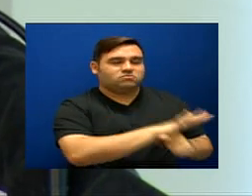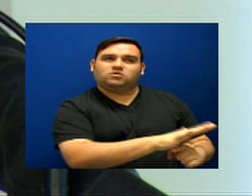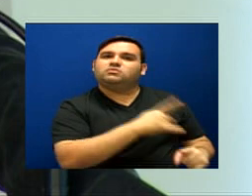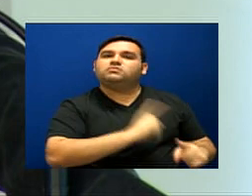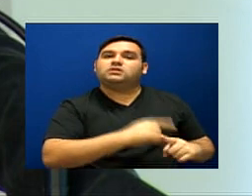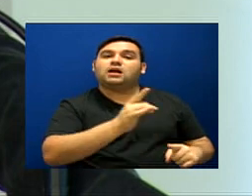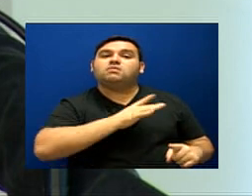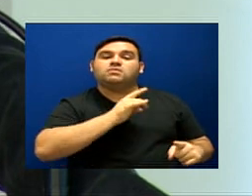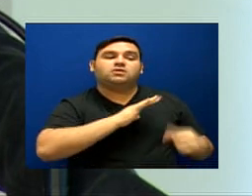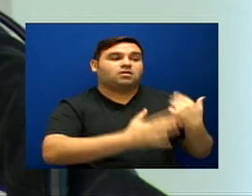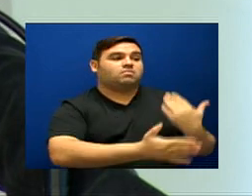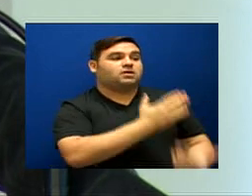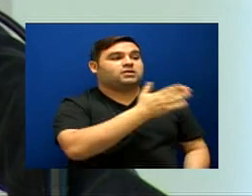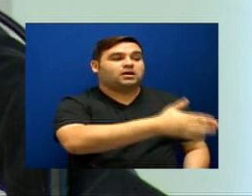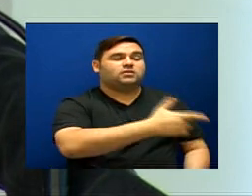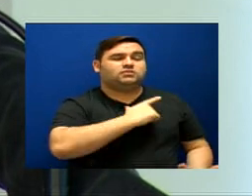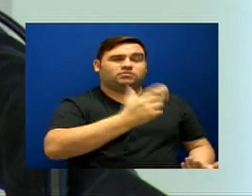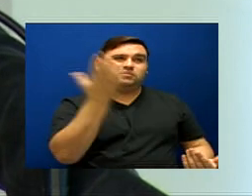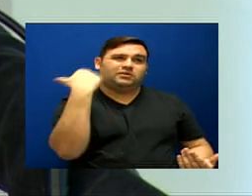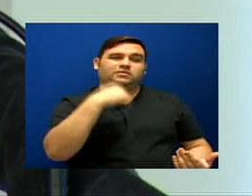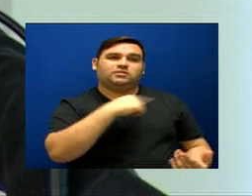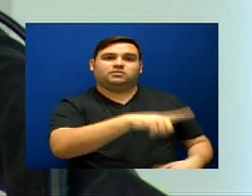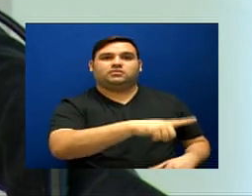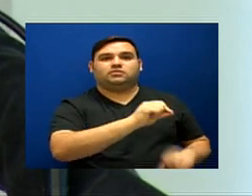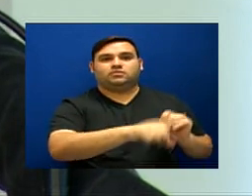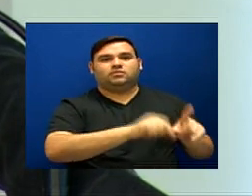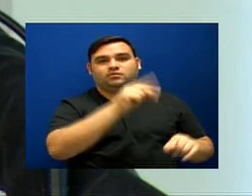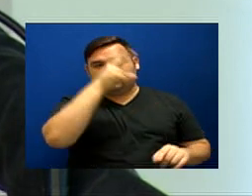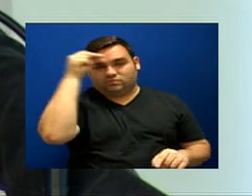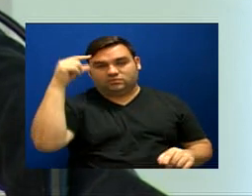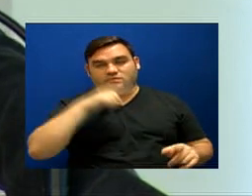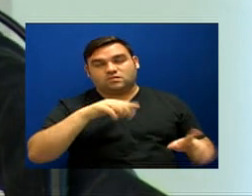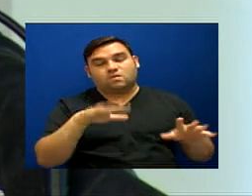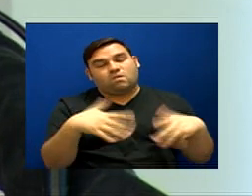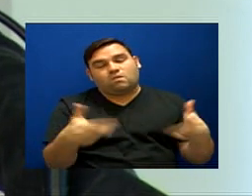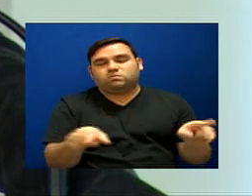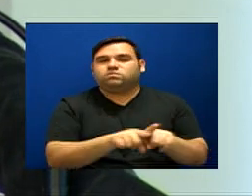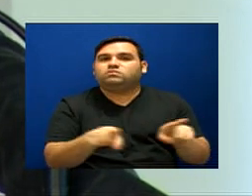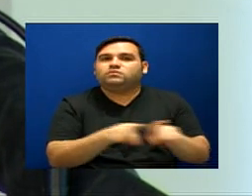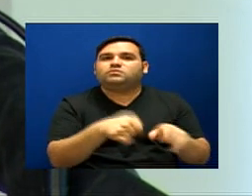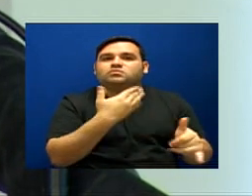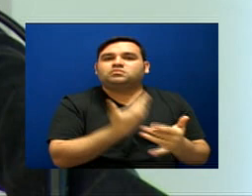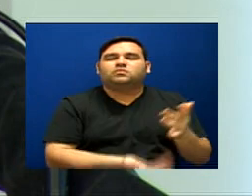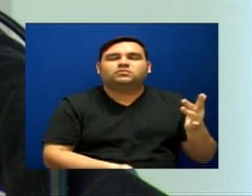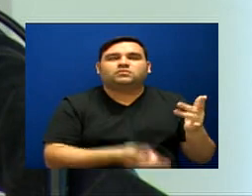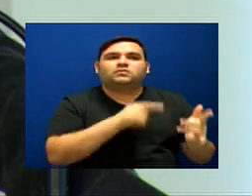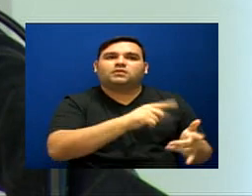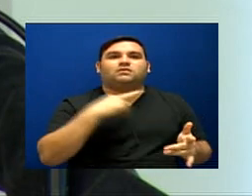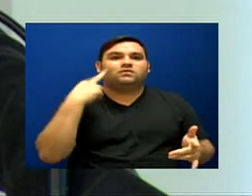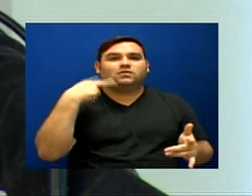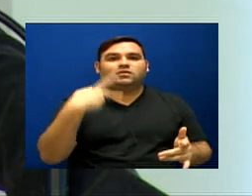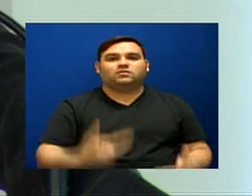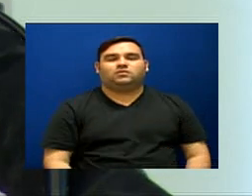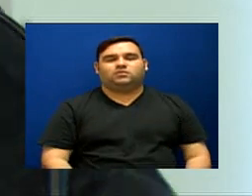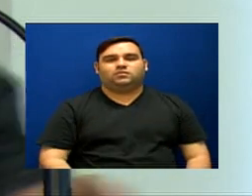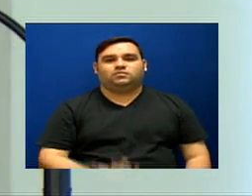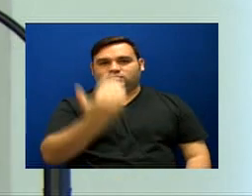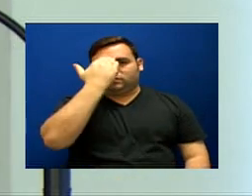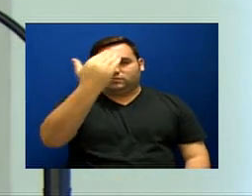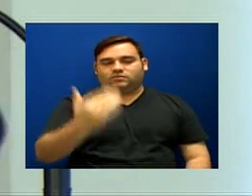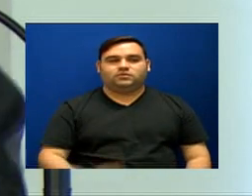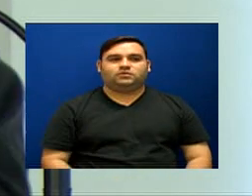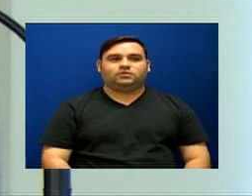por medo de perder cargos que foram indicados na prefeitura, ou até mesmo perder cargo como vereador.